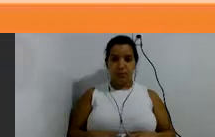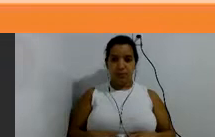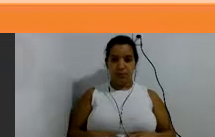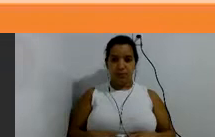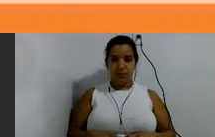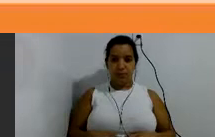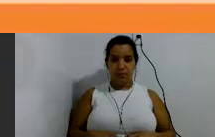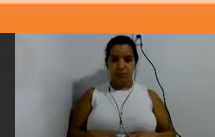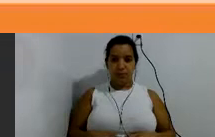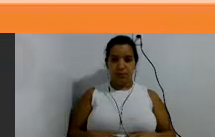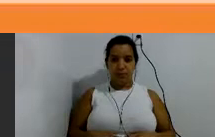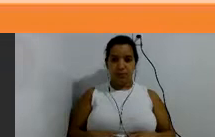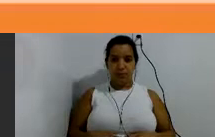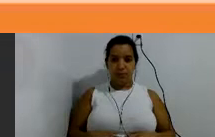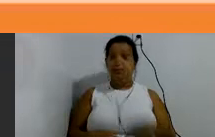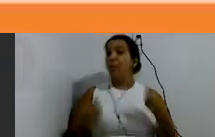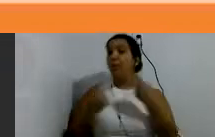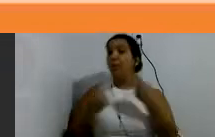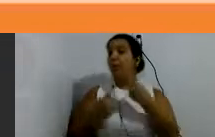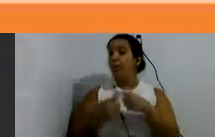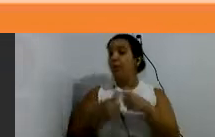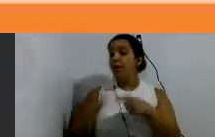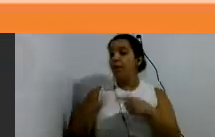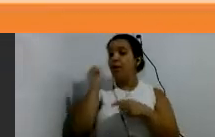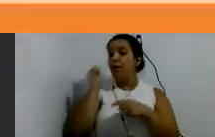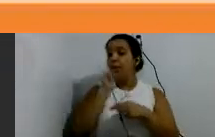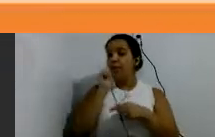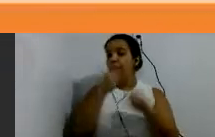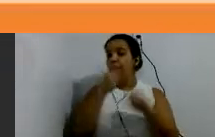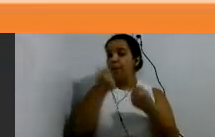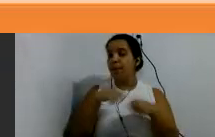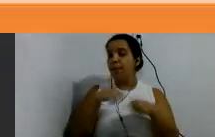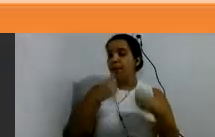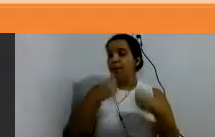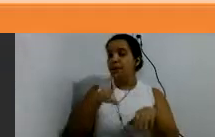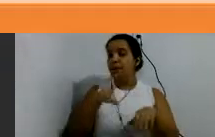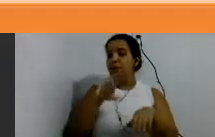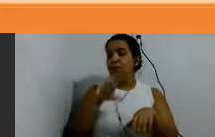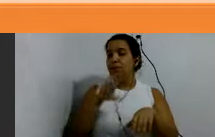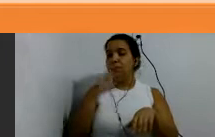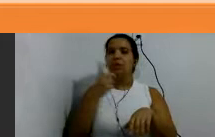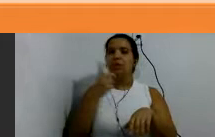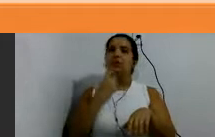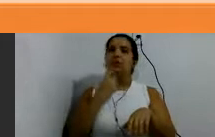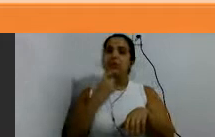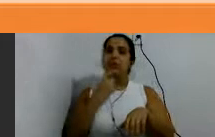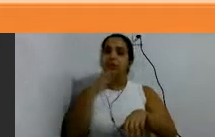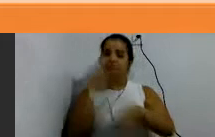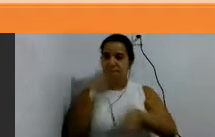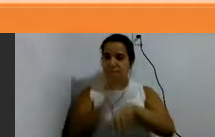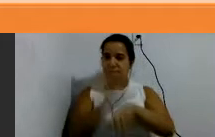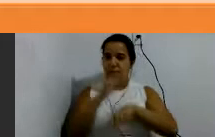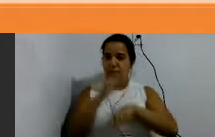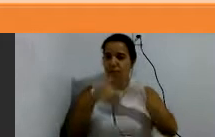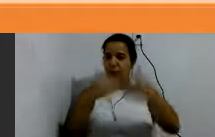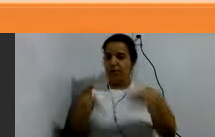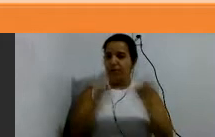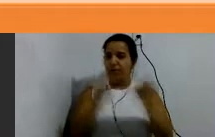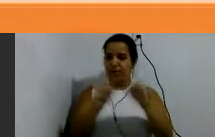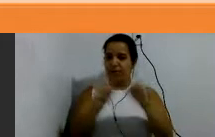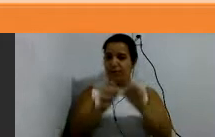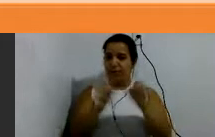É porque a fêmea que precisa do ferro do sangue para fazer o processo? Quando a gente